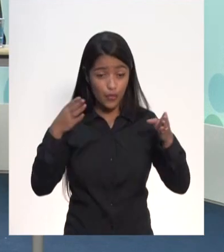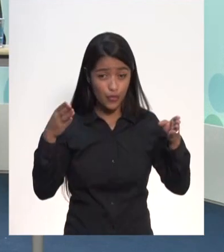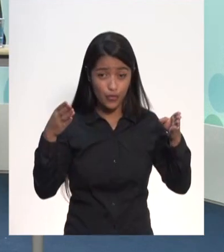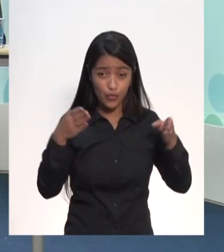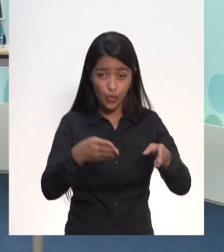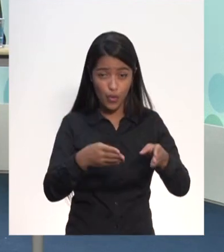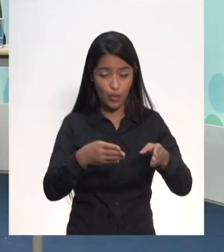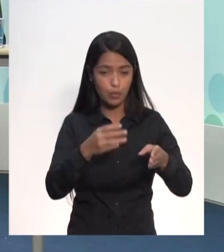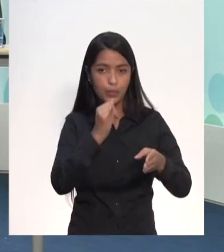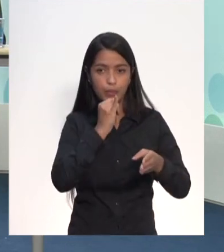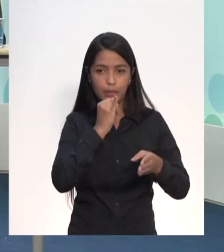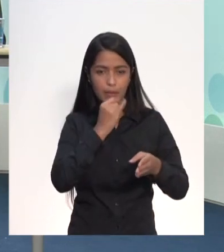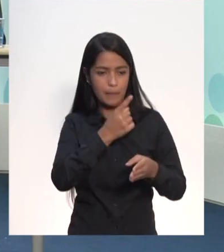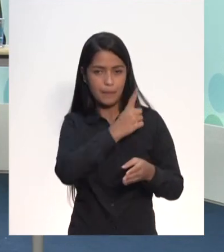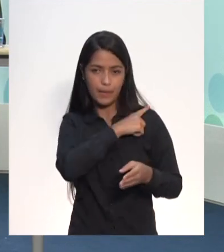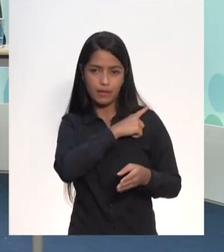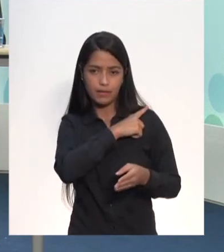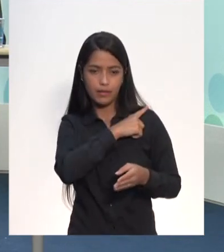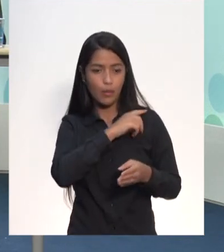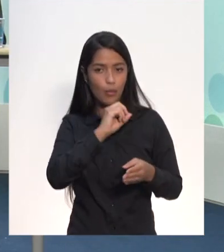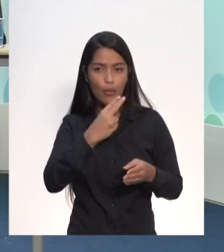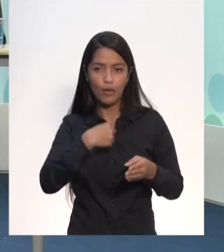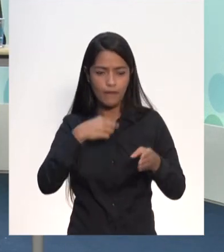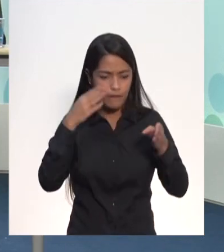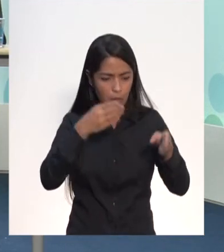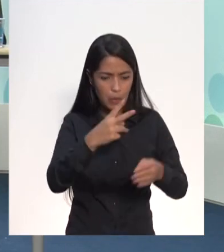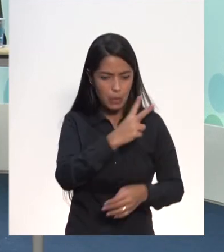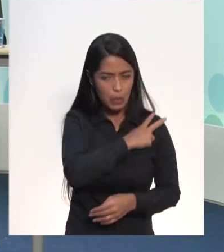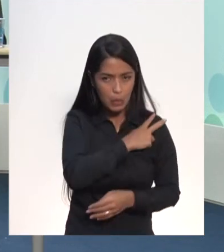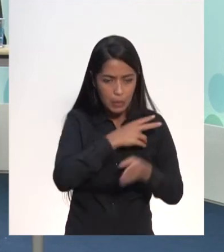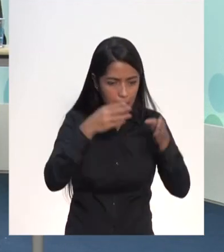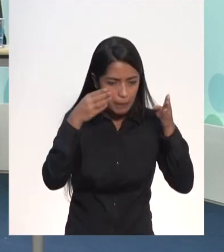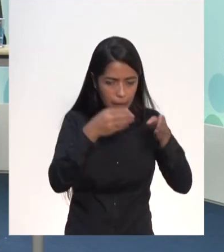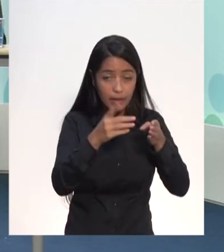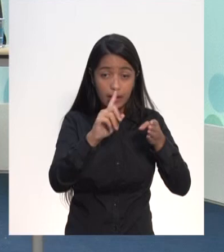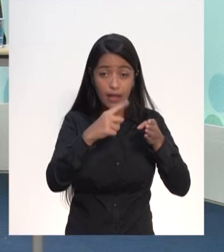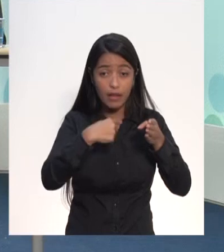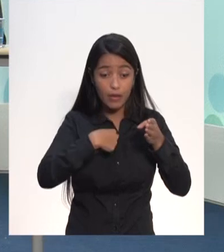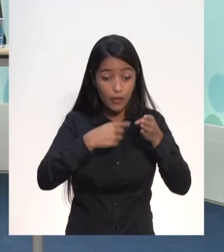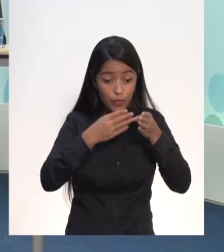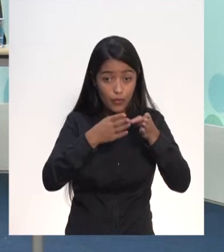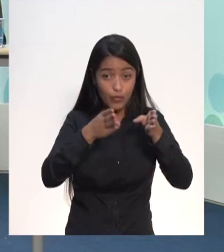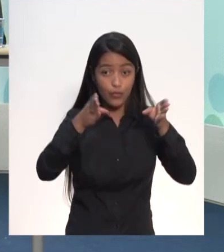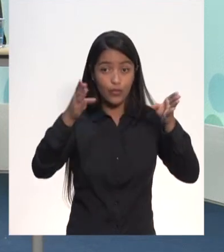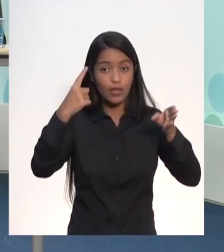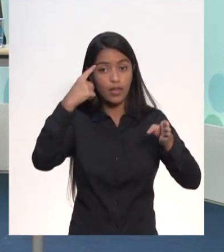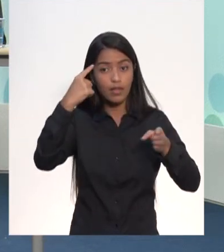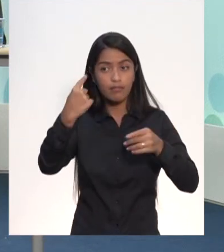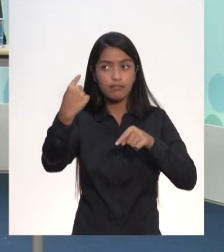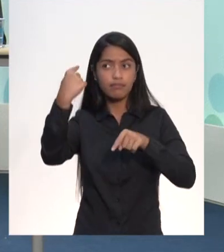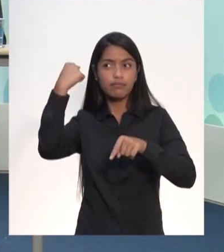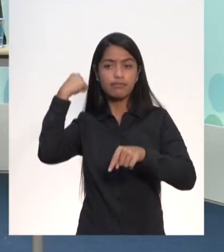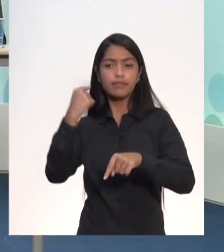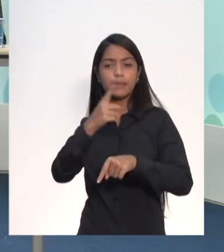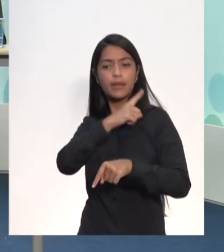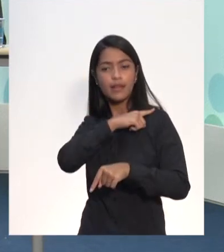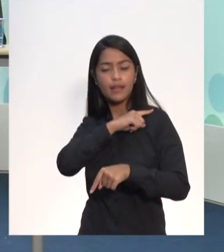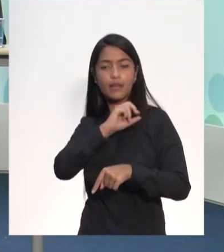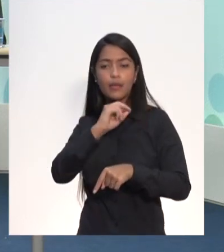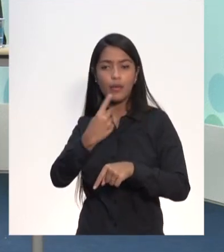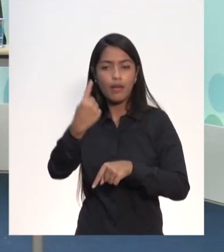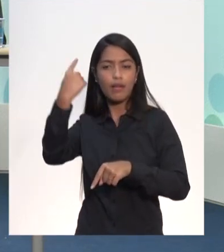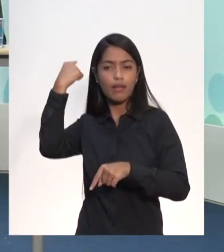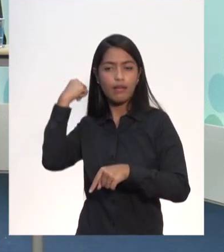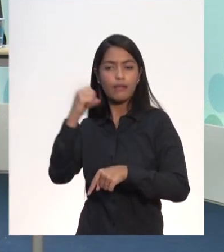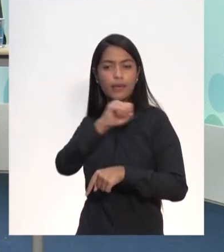trabalhando, né? Eu tenho que considerar o percurso todo do aluno. Então, esse momento de discussão com outros professores do mesmo componente, da